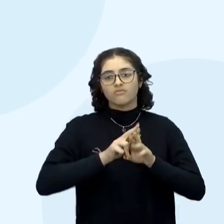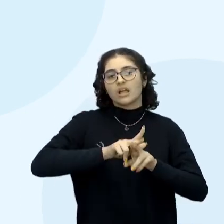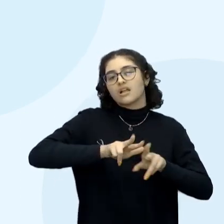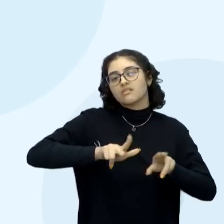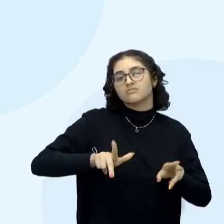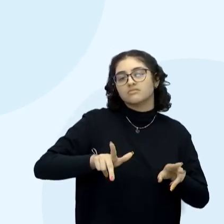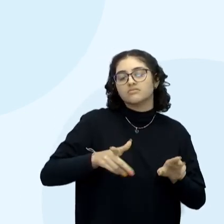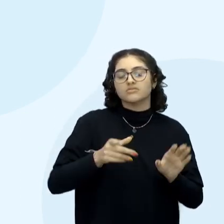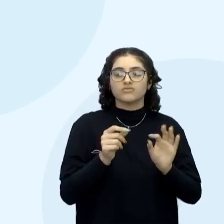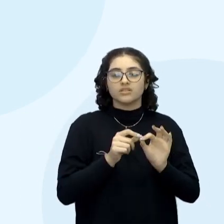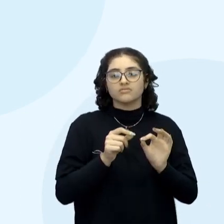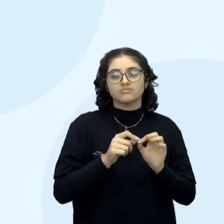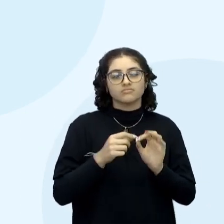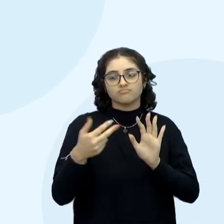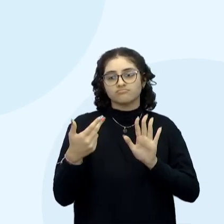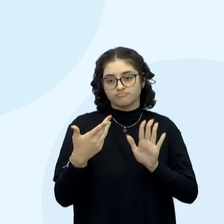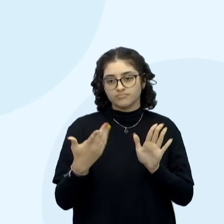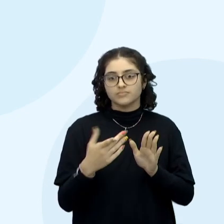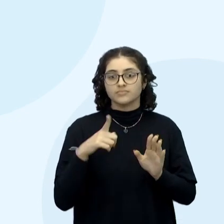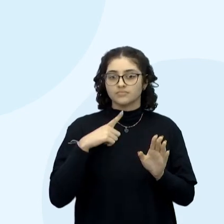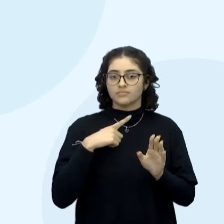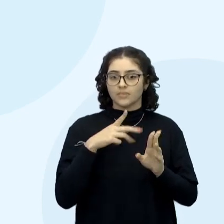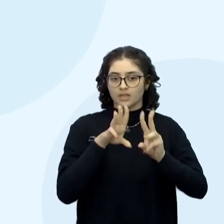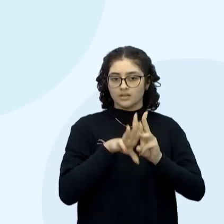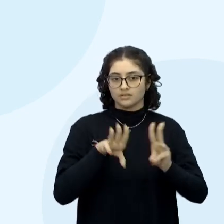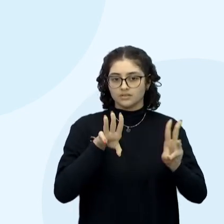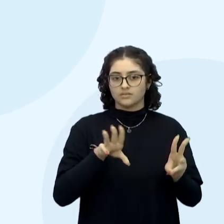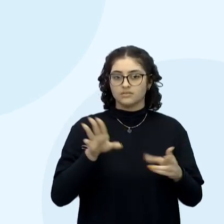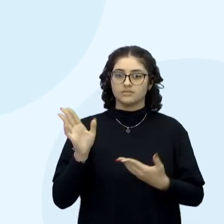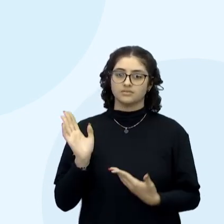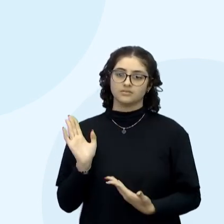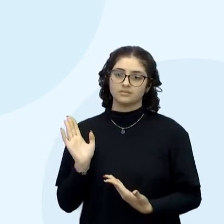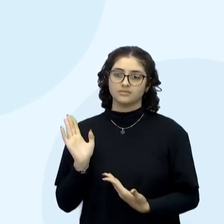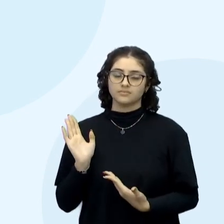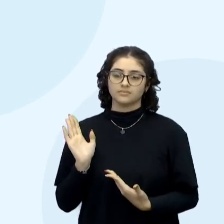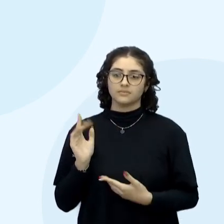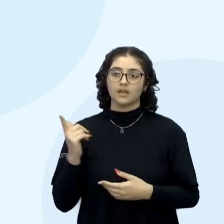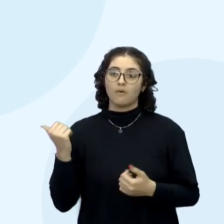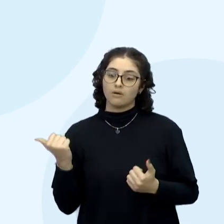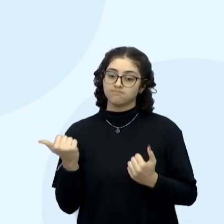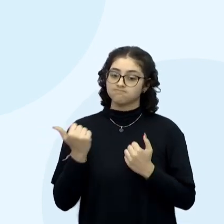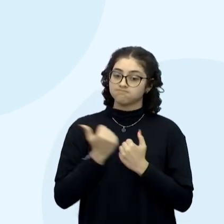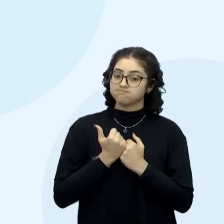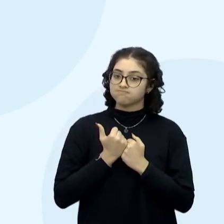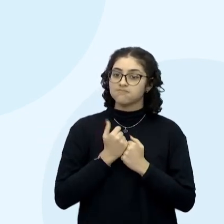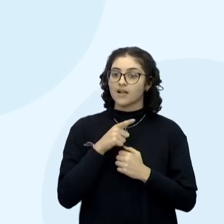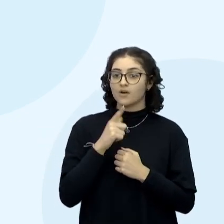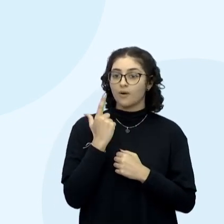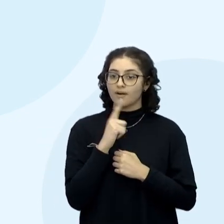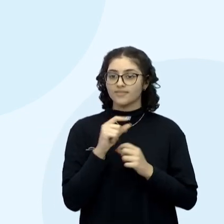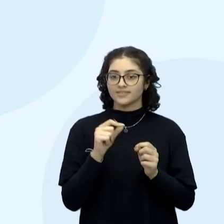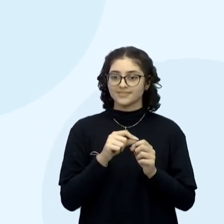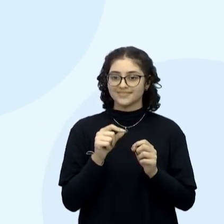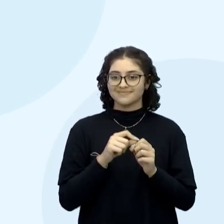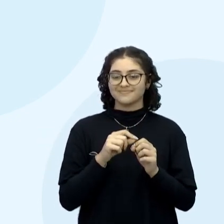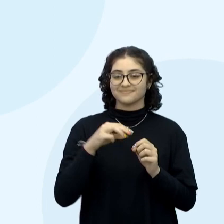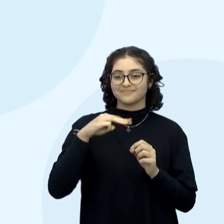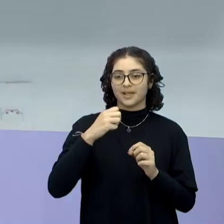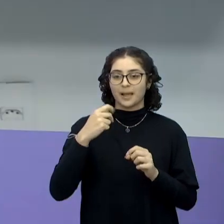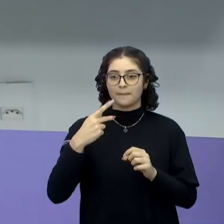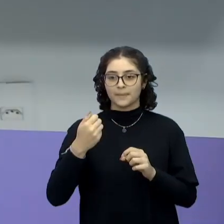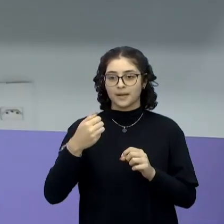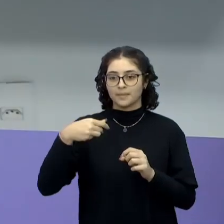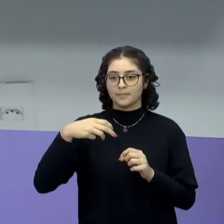por exemplo, e deixei aqui uma dica de um site que é um super aliado na hora de criar mapas mentais.